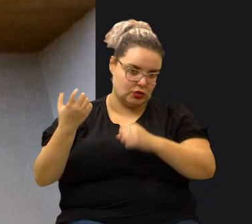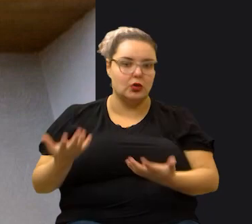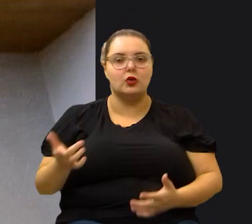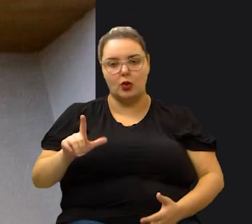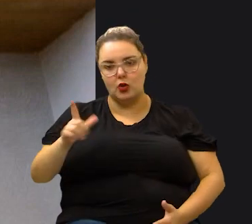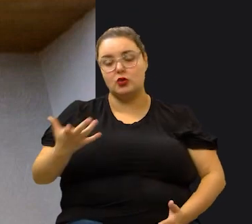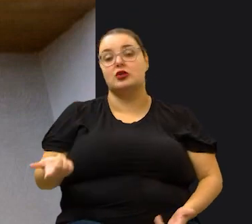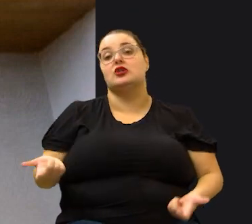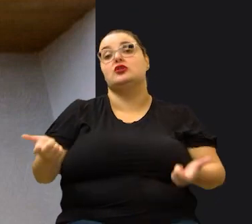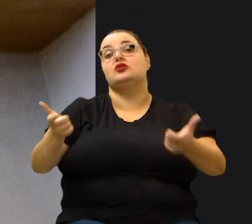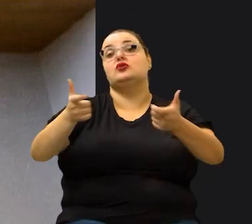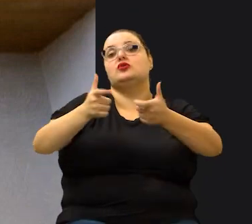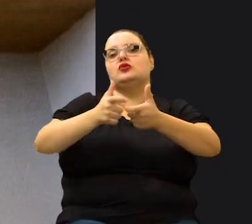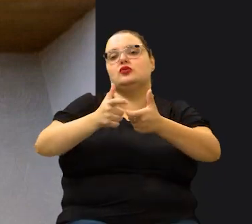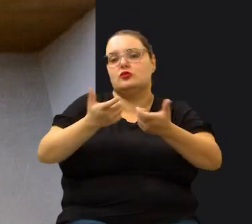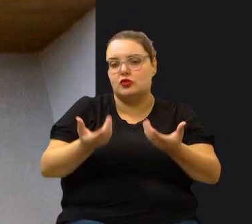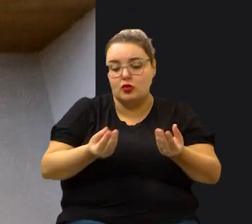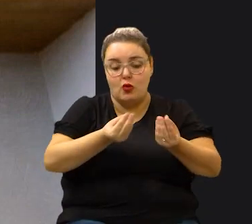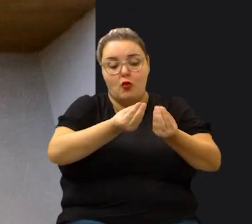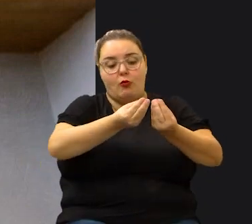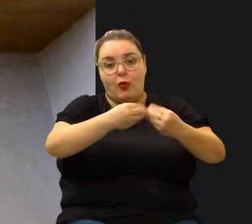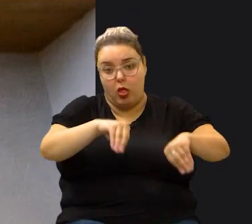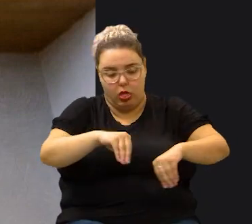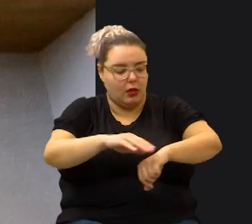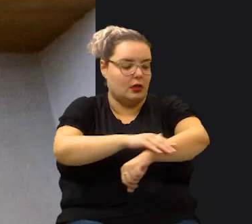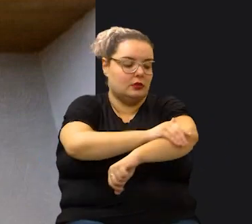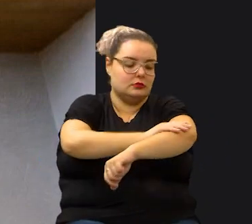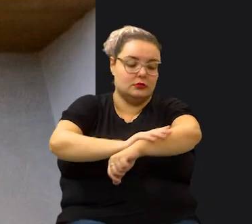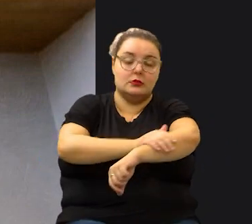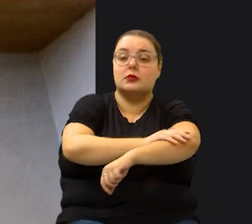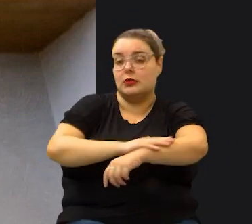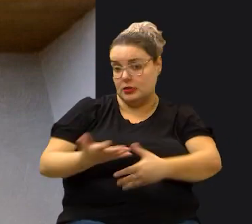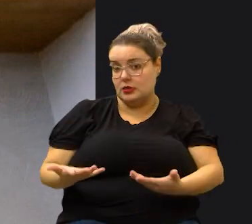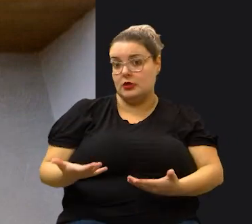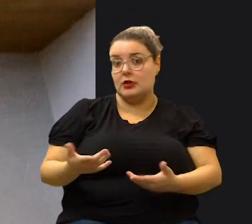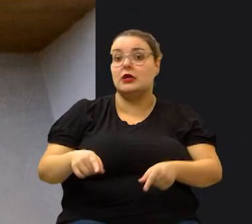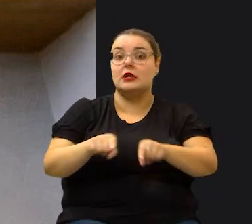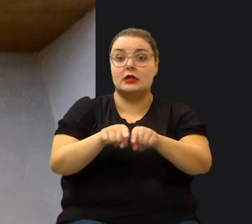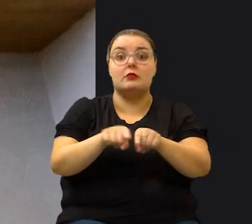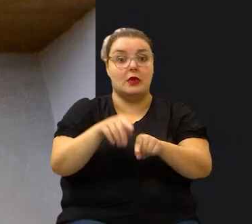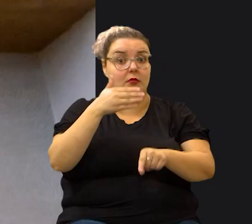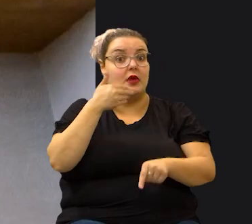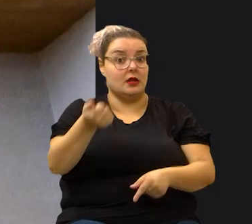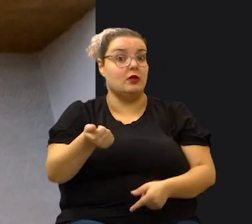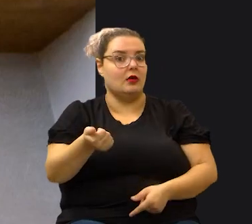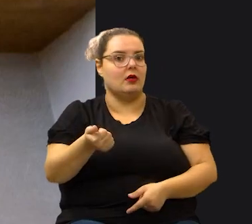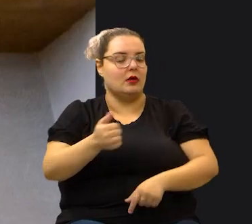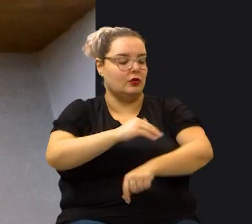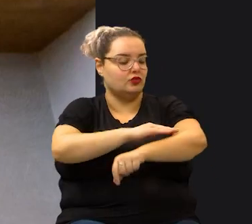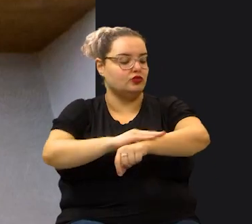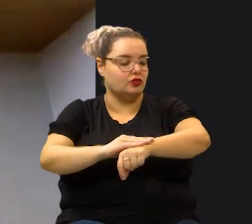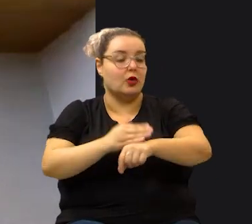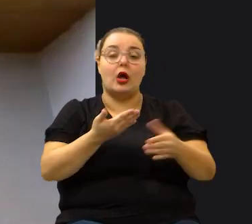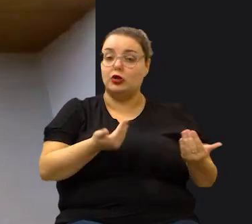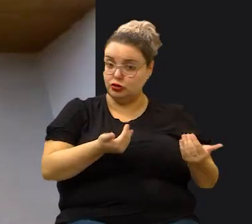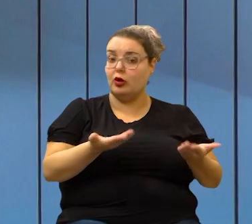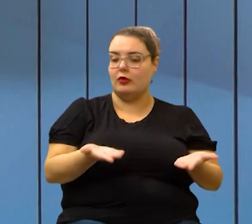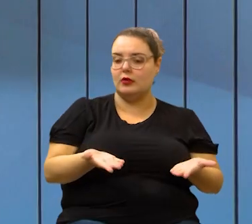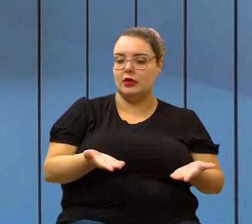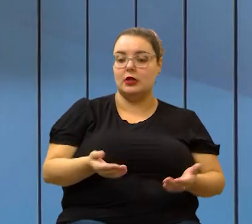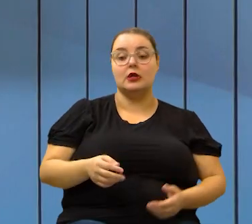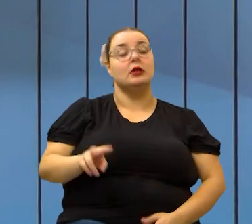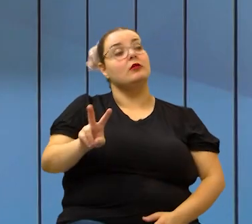assim, isso diminui o efeito danoso do sol na pele, diminui a oxidação e até os sinais de envelhecimento. A vitamina C é um